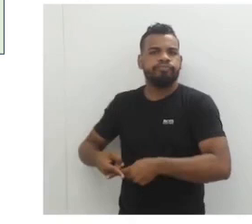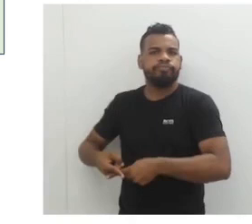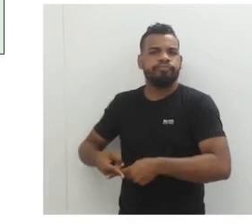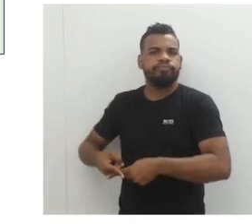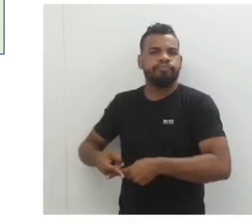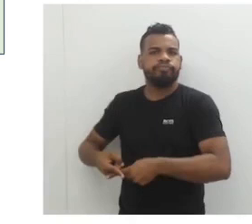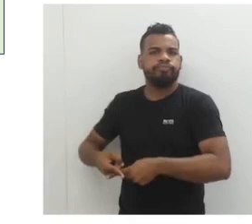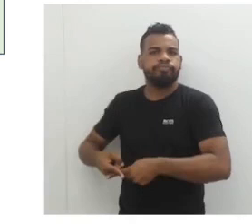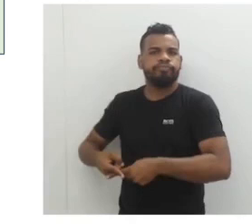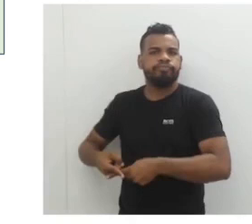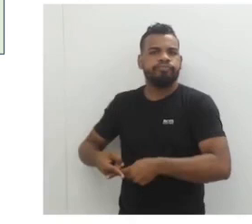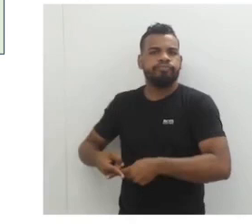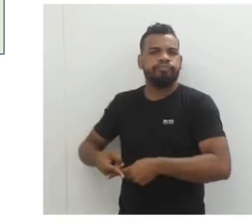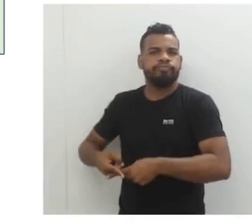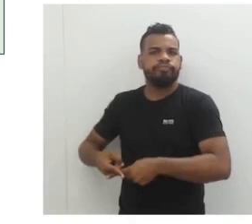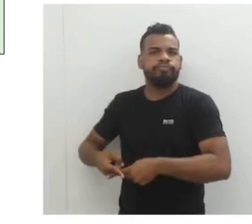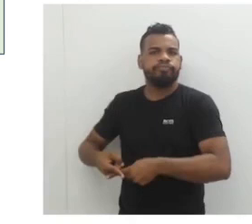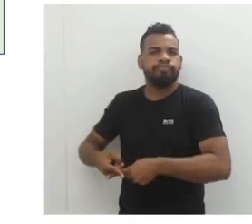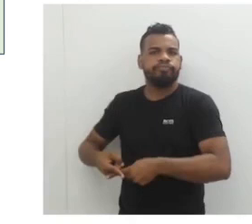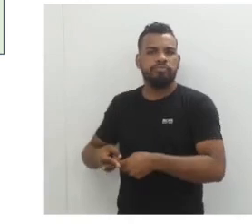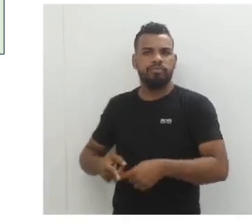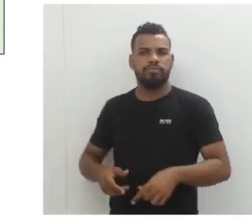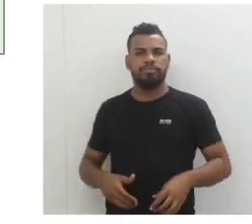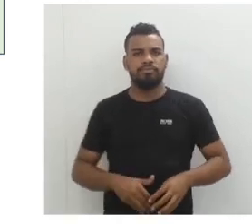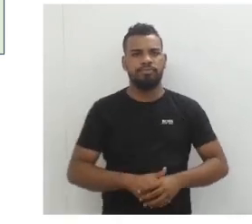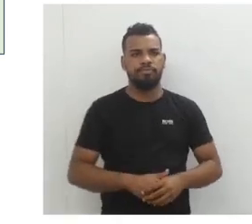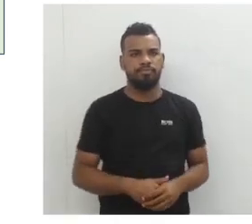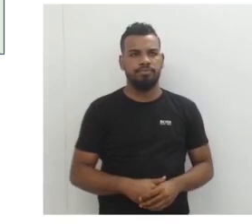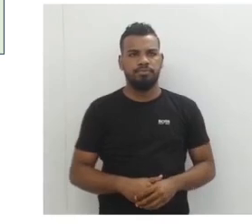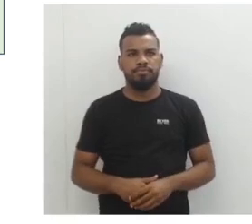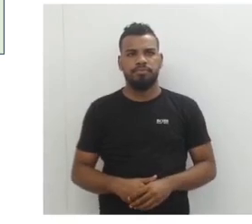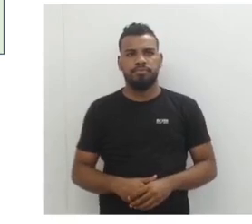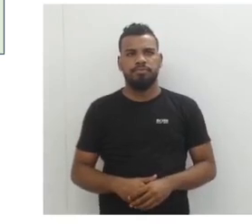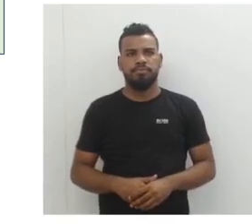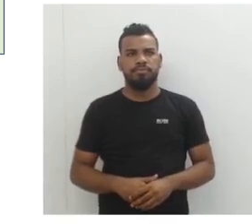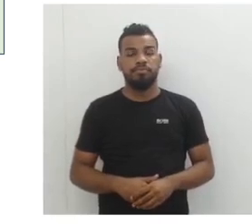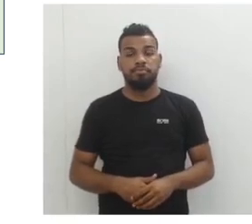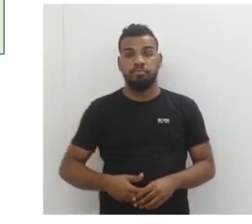preto, usa faixa presidencial. De